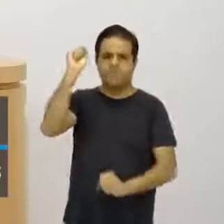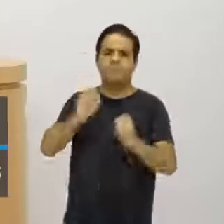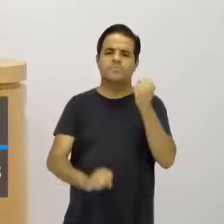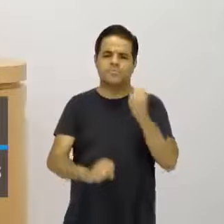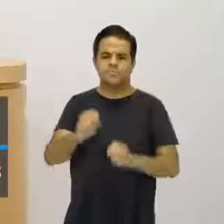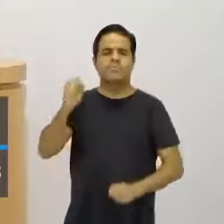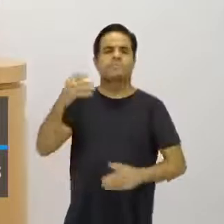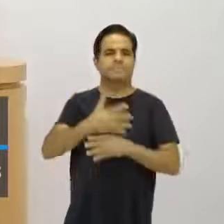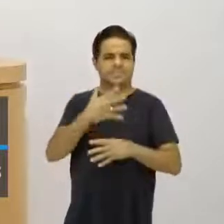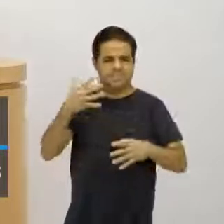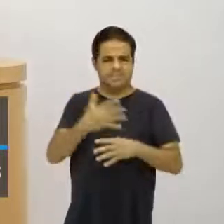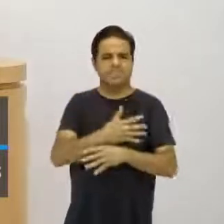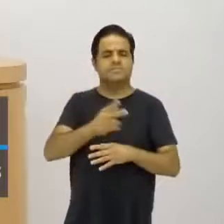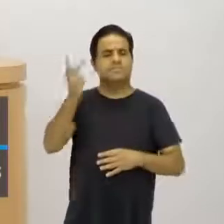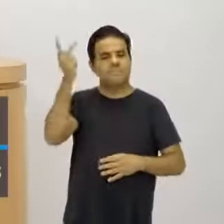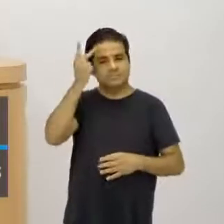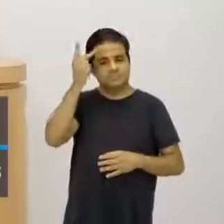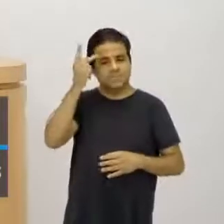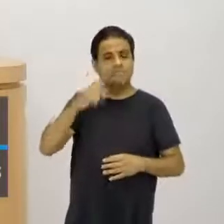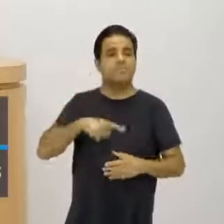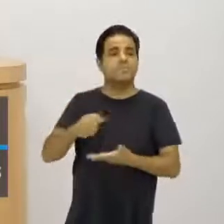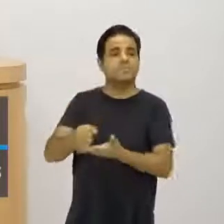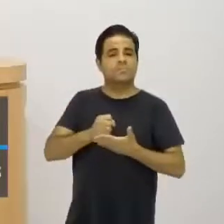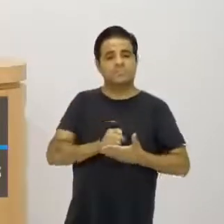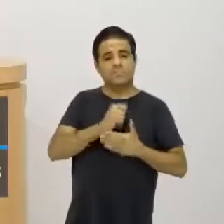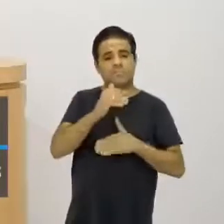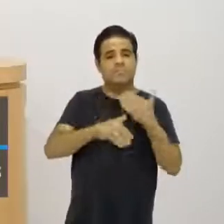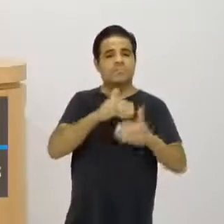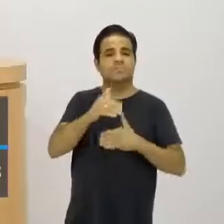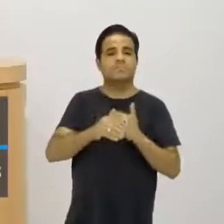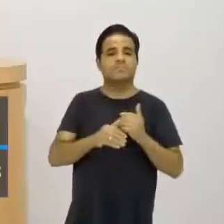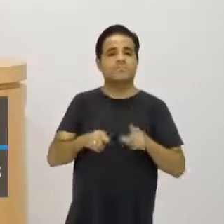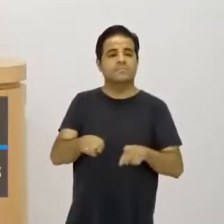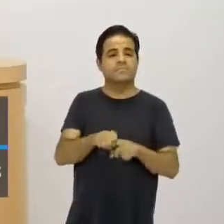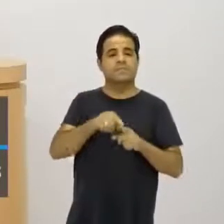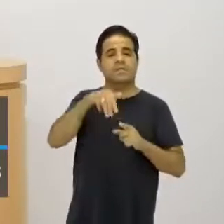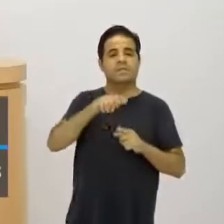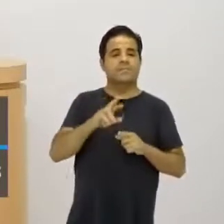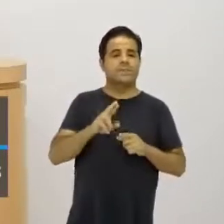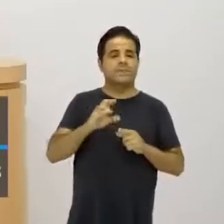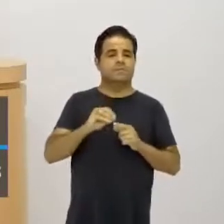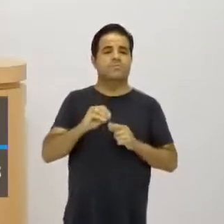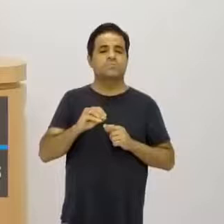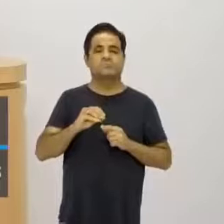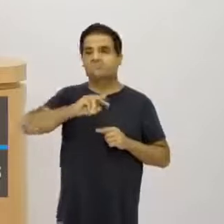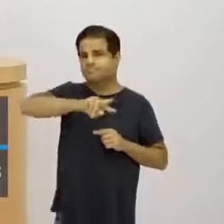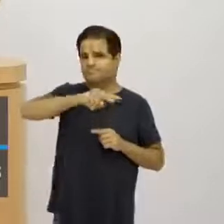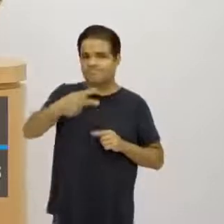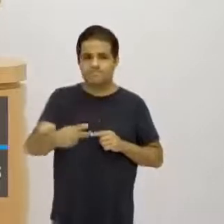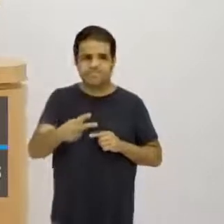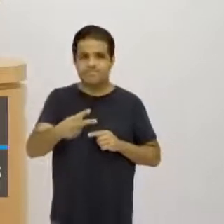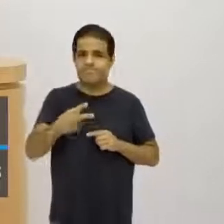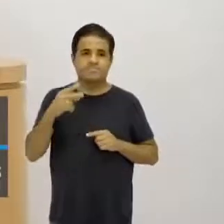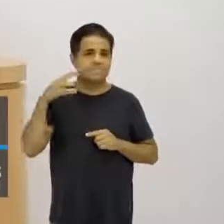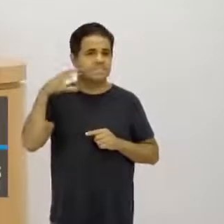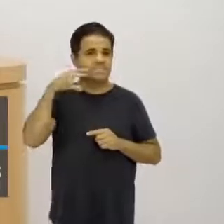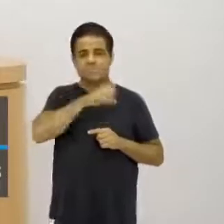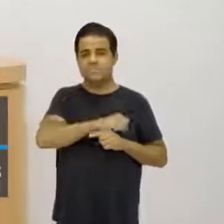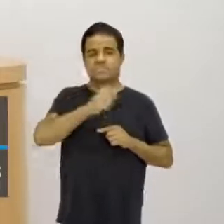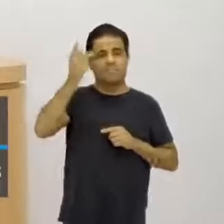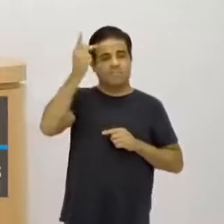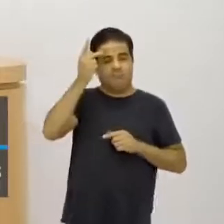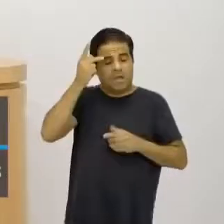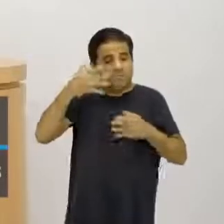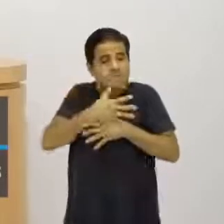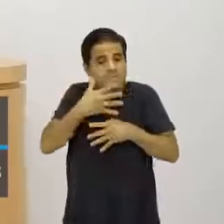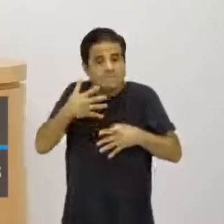na cidade de São Paulo. E a gente tem também o processo de metropolização. De uma hora para outra, São Paulo sai de